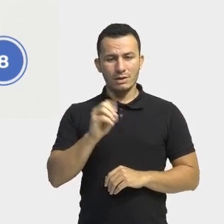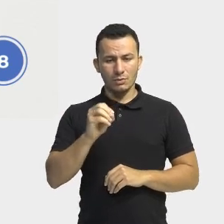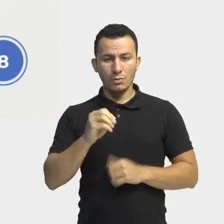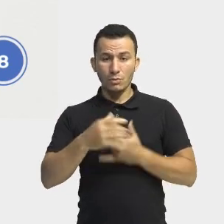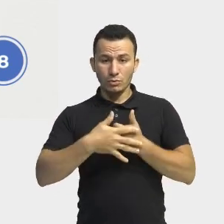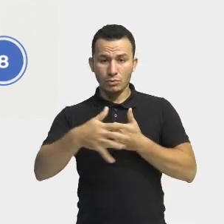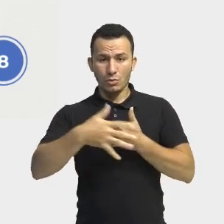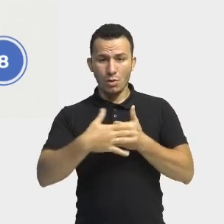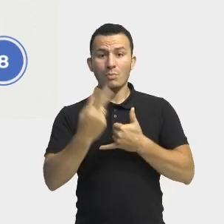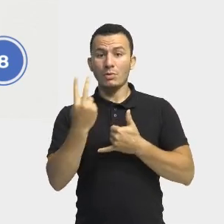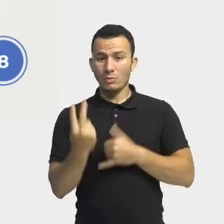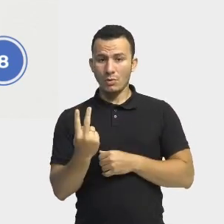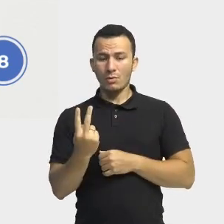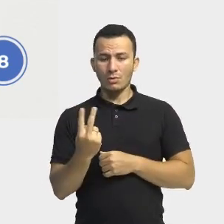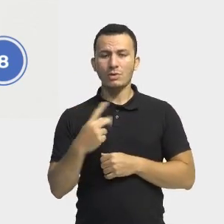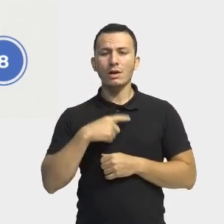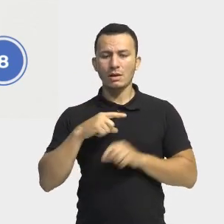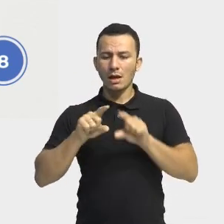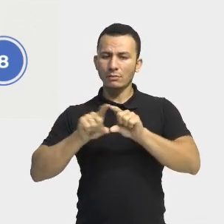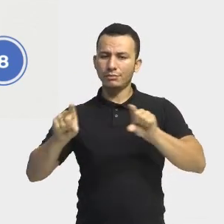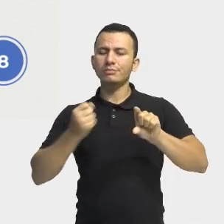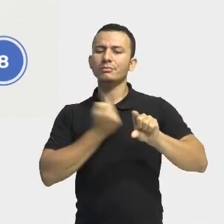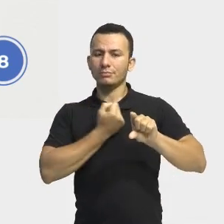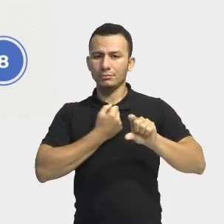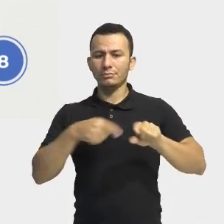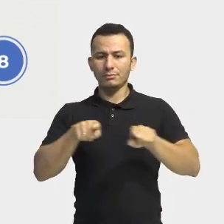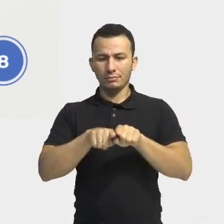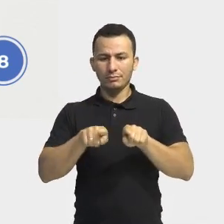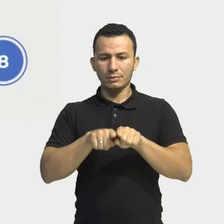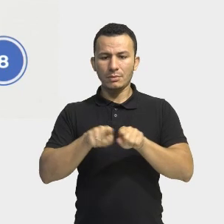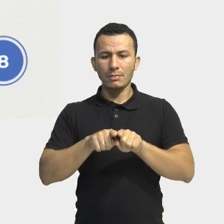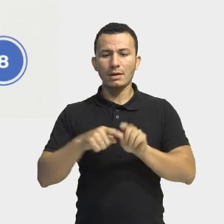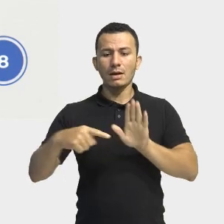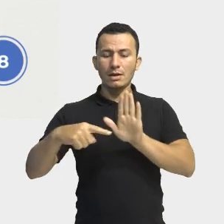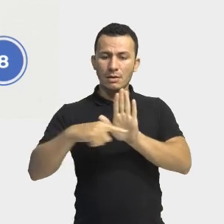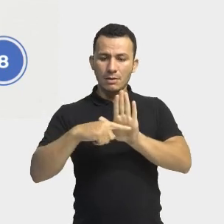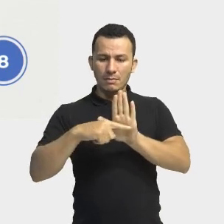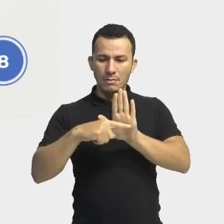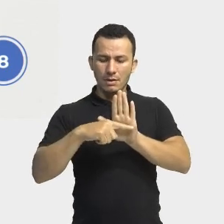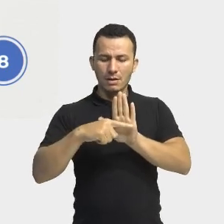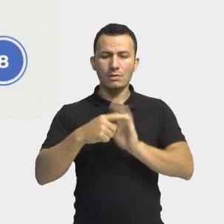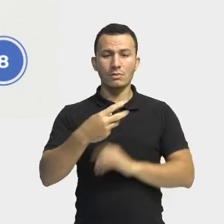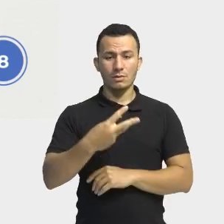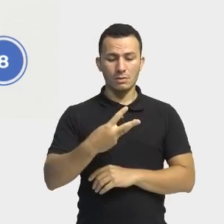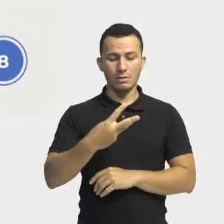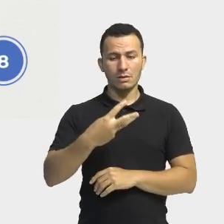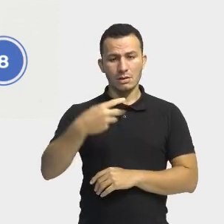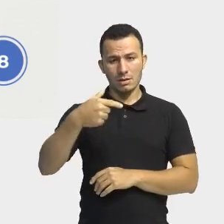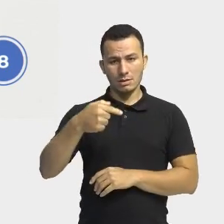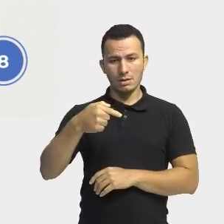esse composto aqui. E a questão está afirmando que é menos